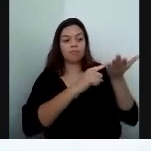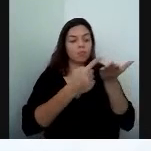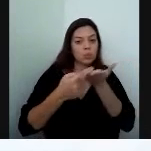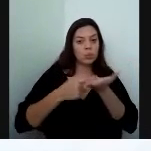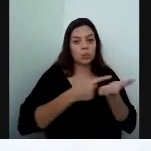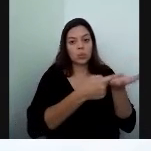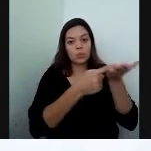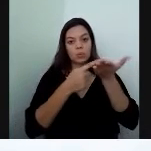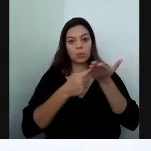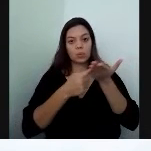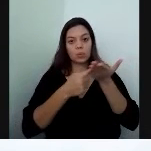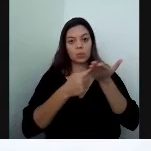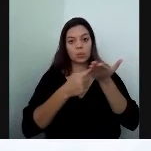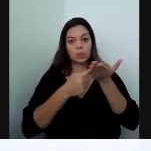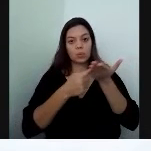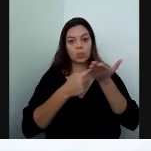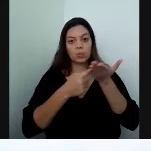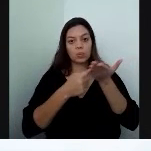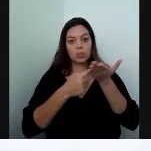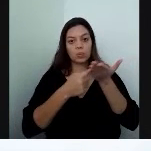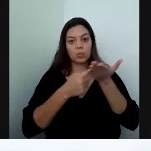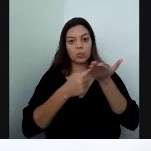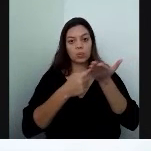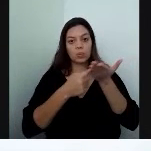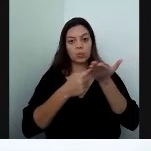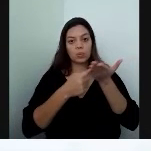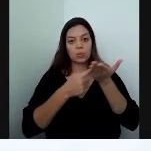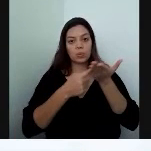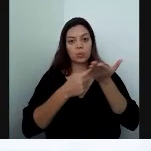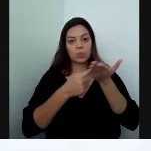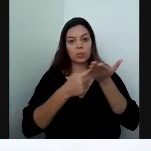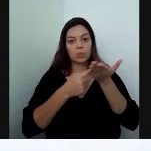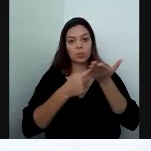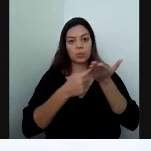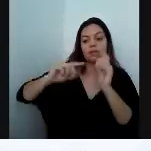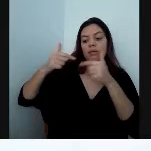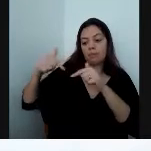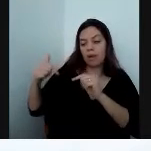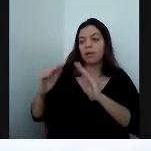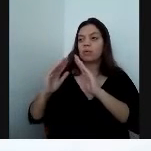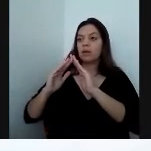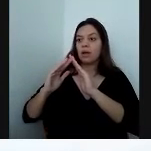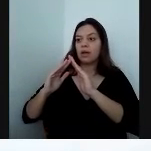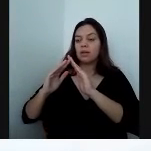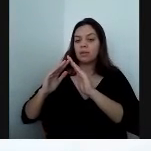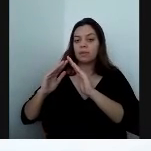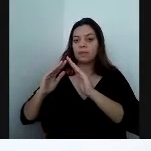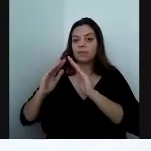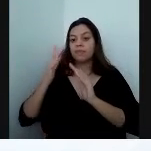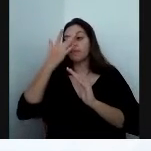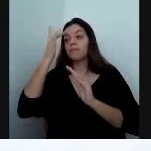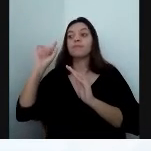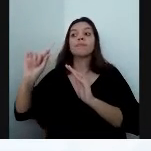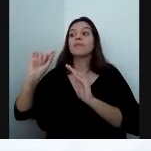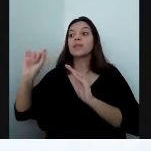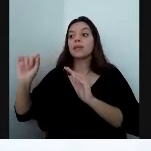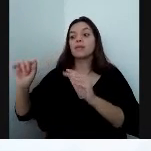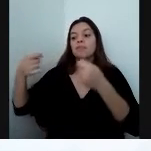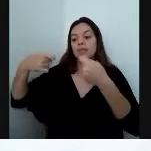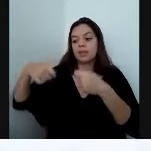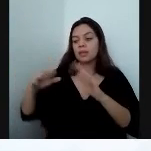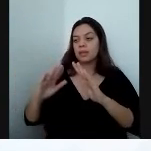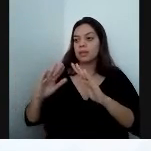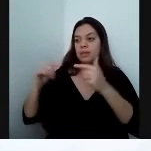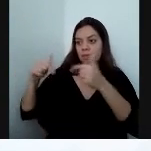empresa pode adotar o home office, Tá. em que circunstâncias pode adotar e quem são os trabalhadores que vão entrar em home office. Então, esse é